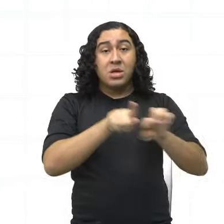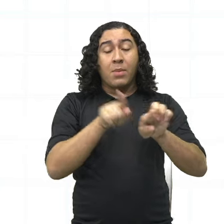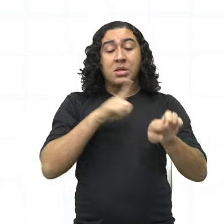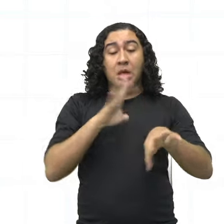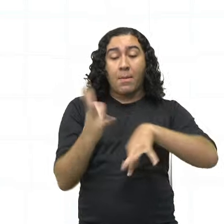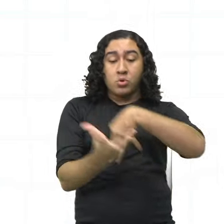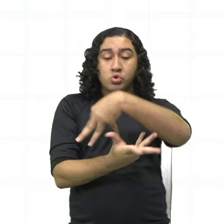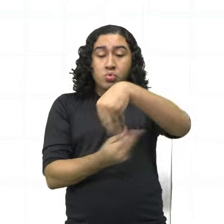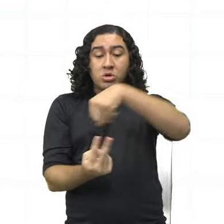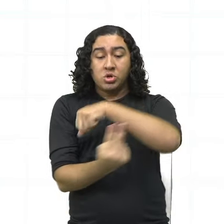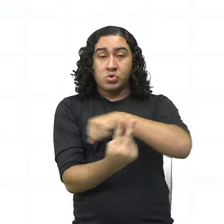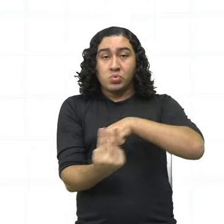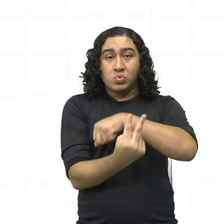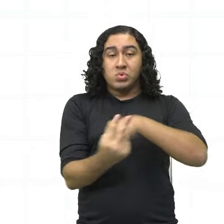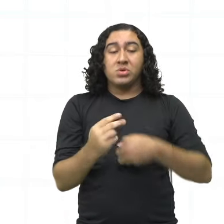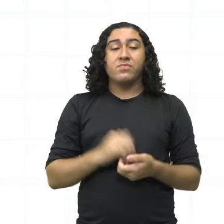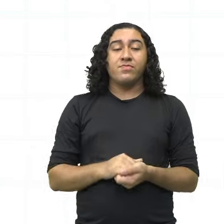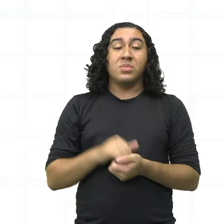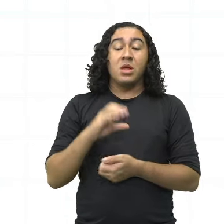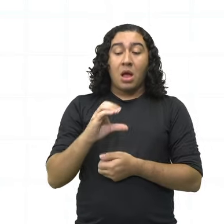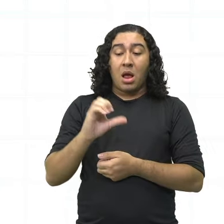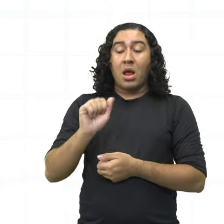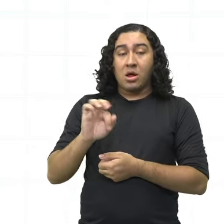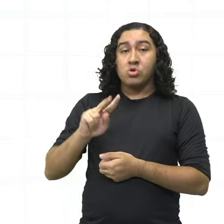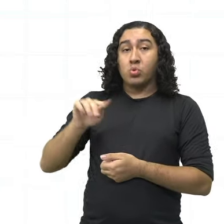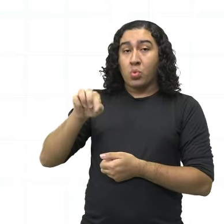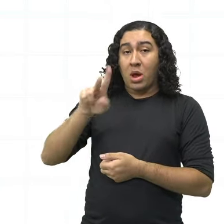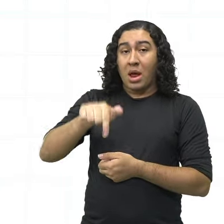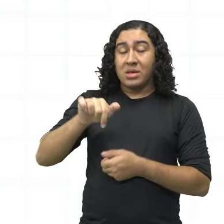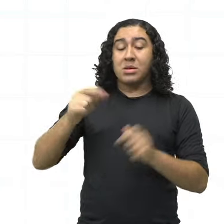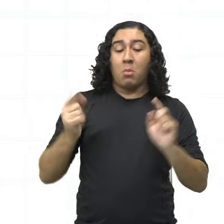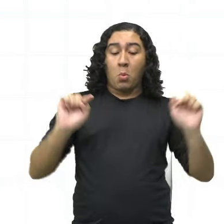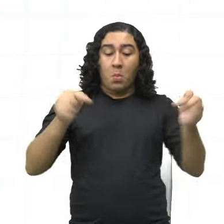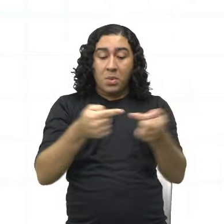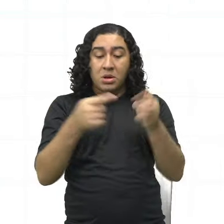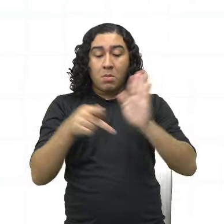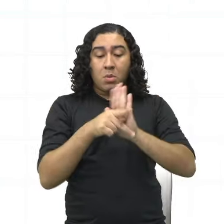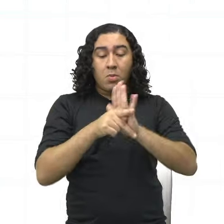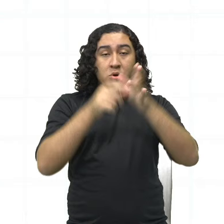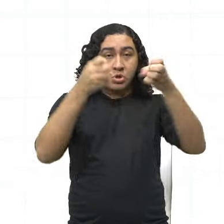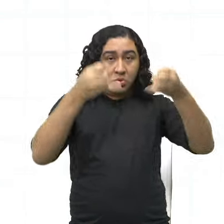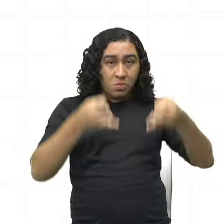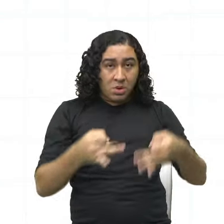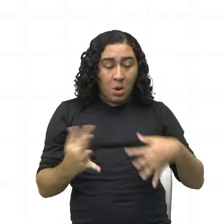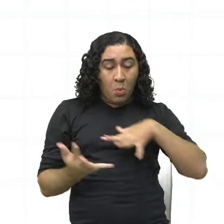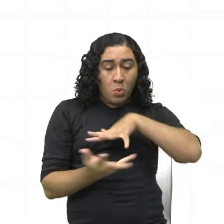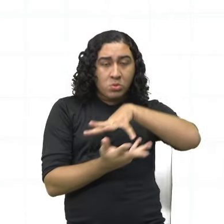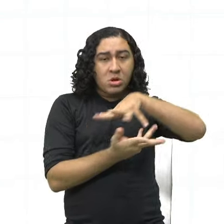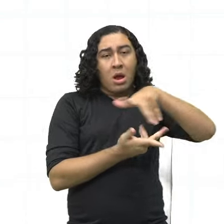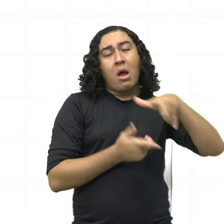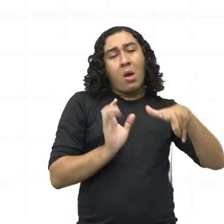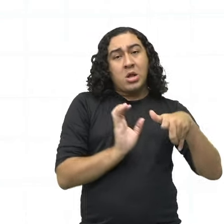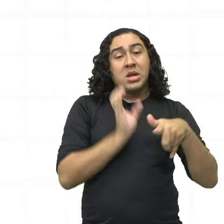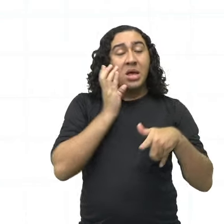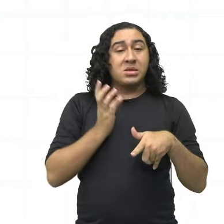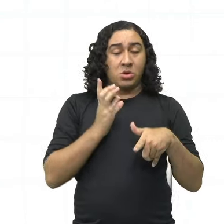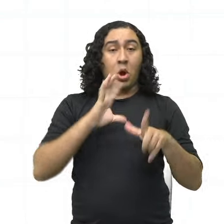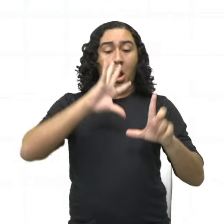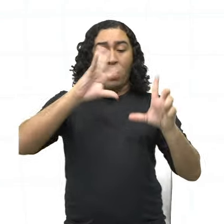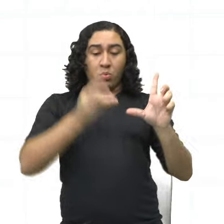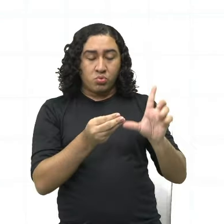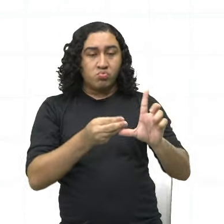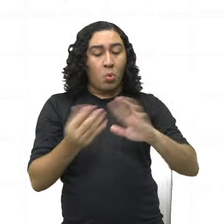mistura das duas. E aí o cartoon ele faz isso, ele vai retratar situações universais que acontecem aí no mundo todo